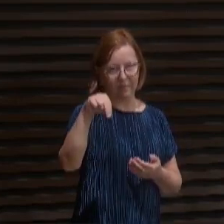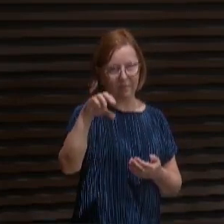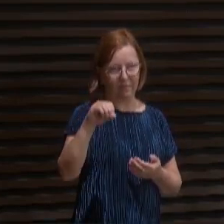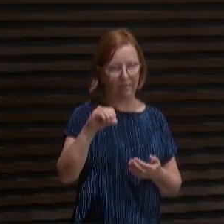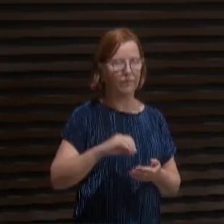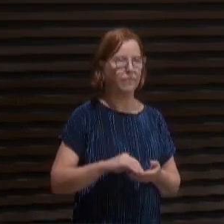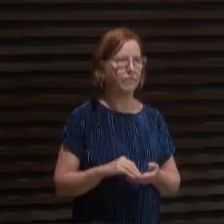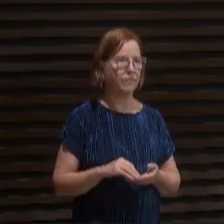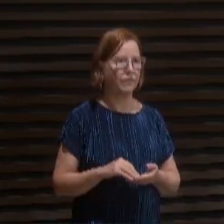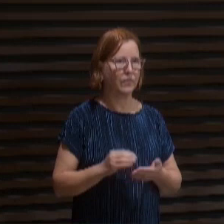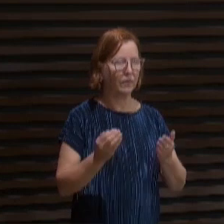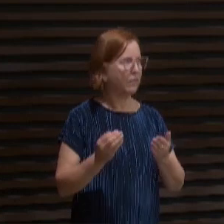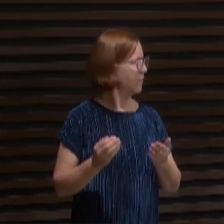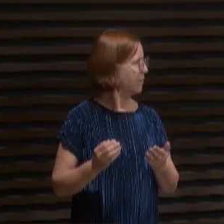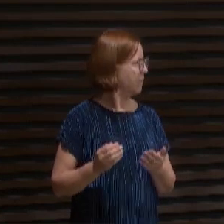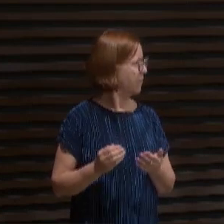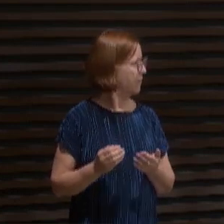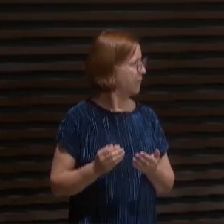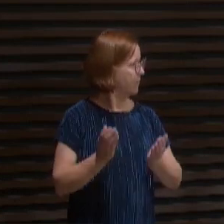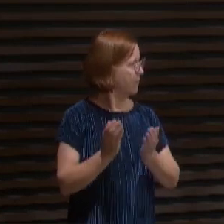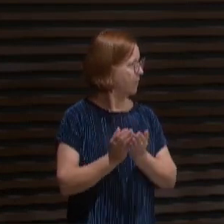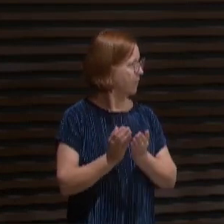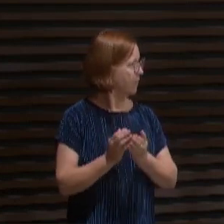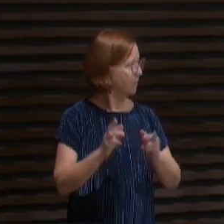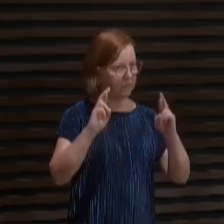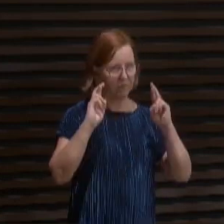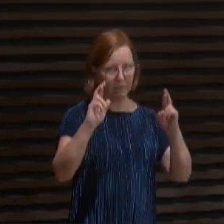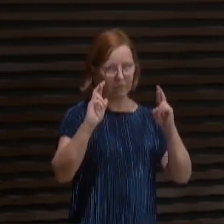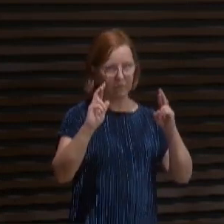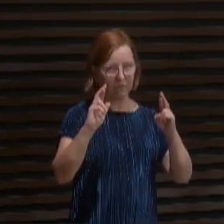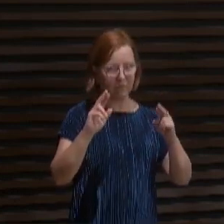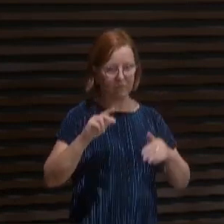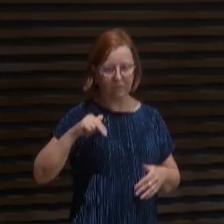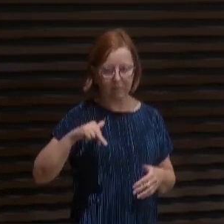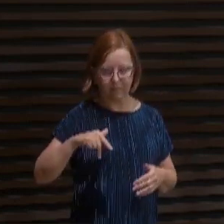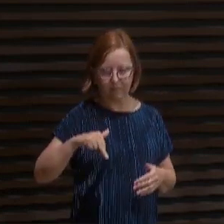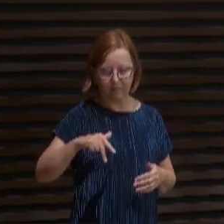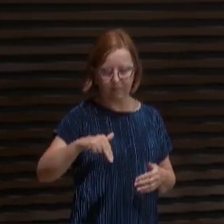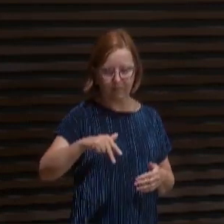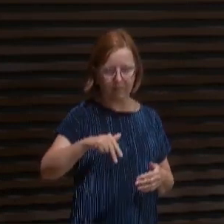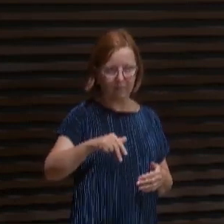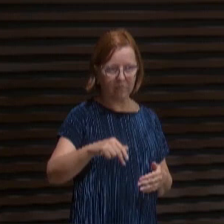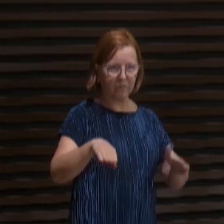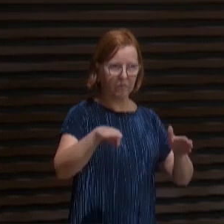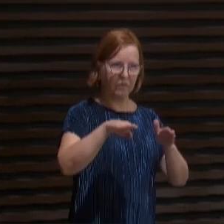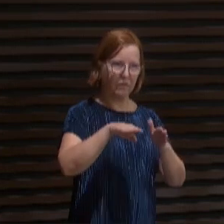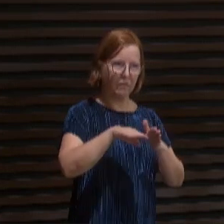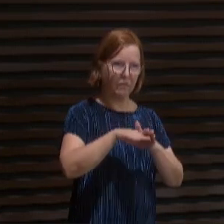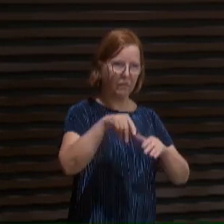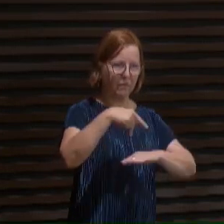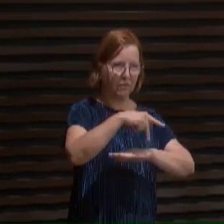Cristão e esperançoso estão caminhando e eles chegaram lá no